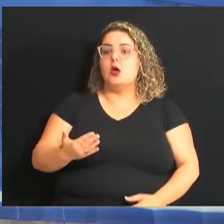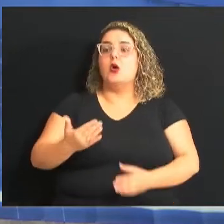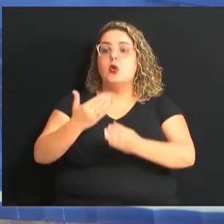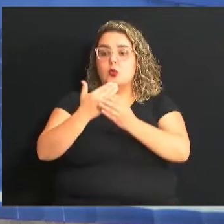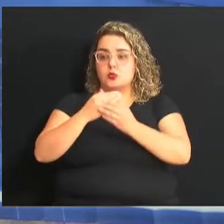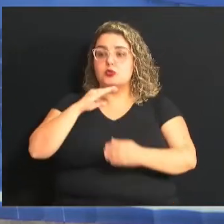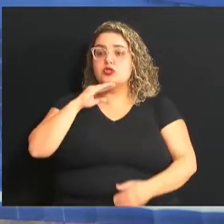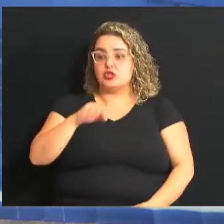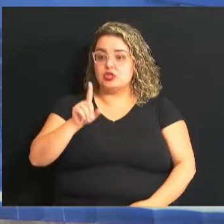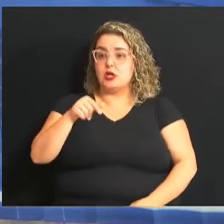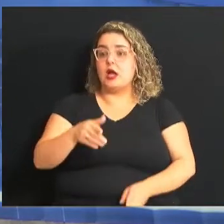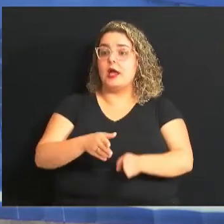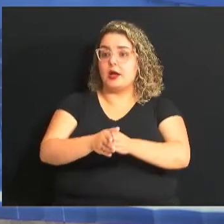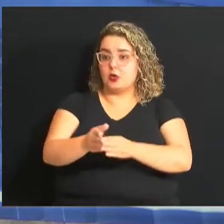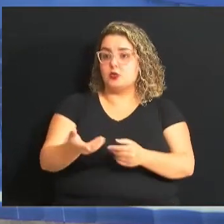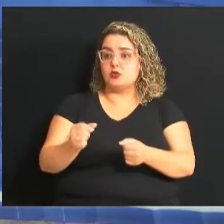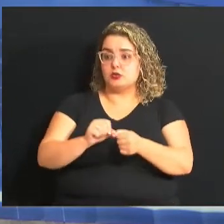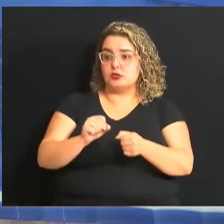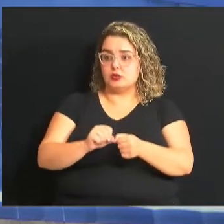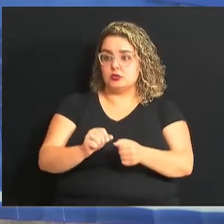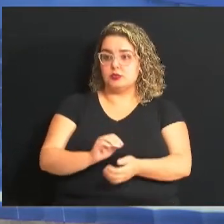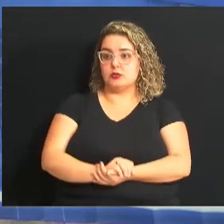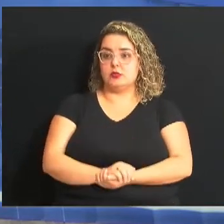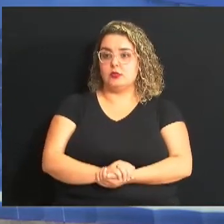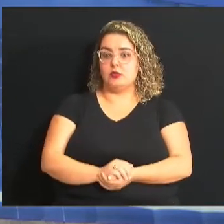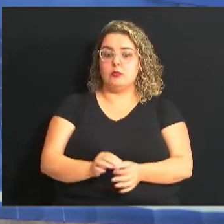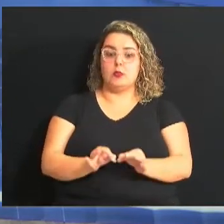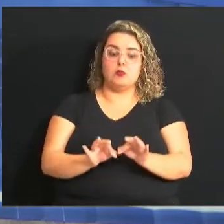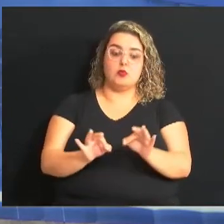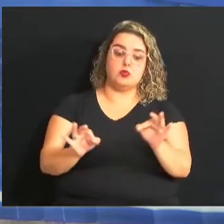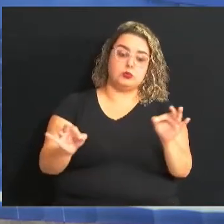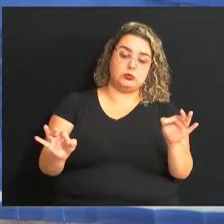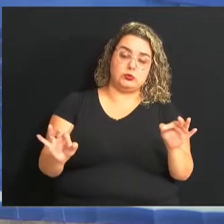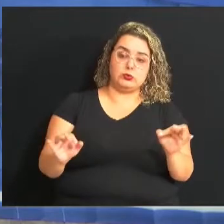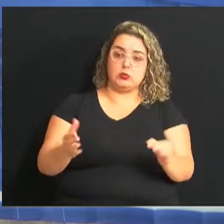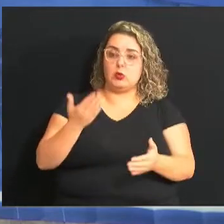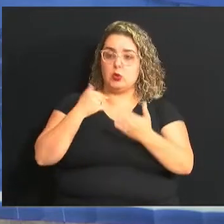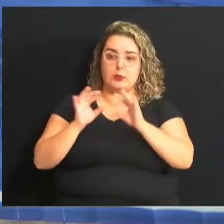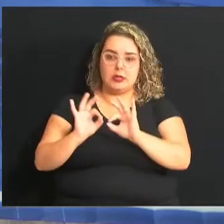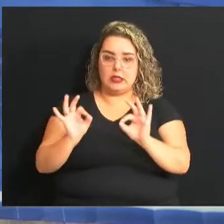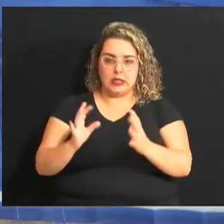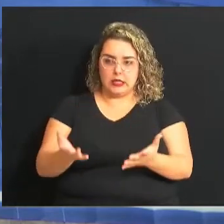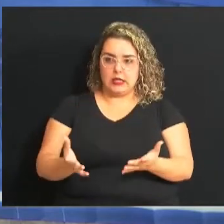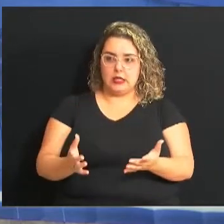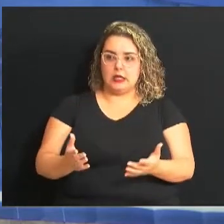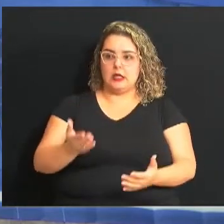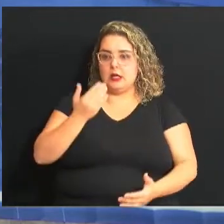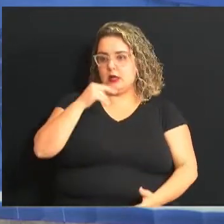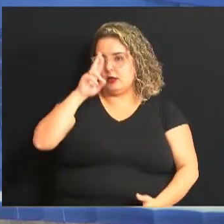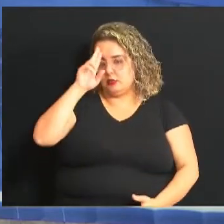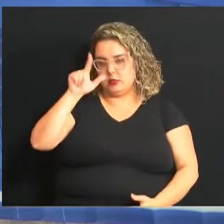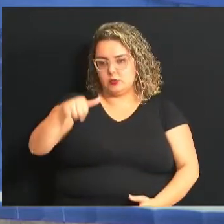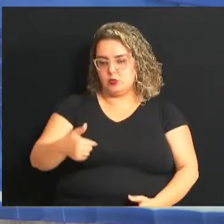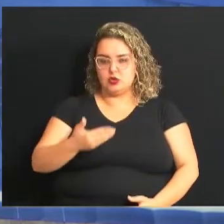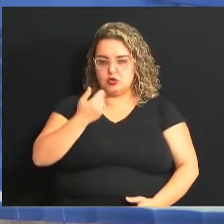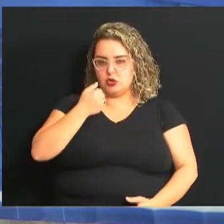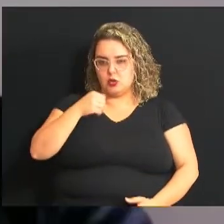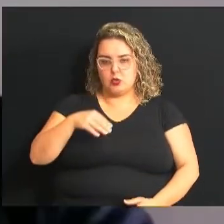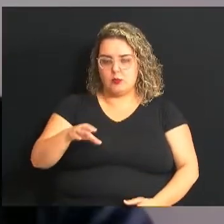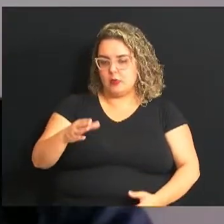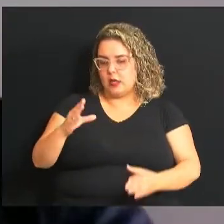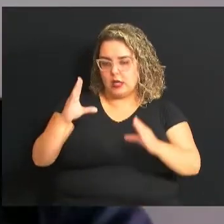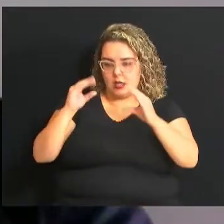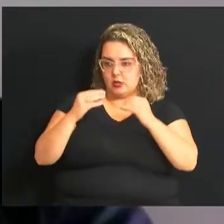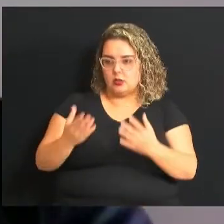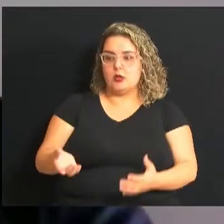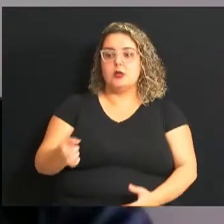é recomendado fazer. Não é bom ficar um período muito tempo sem comer e deixar para almoçar e depois só jantar.